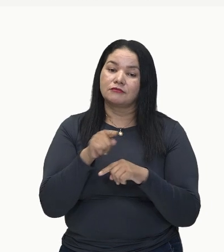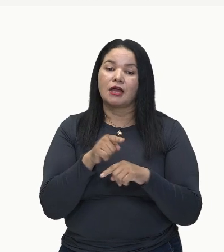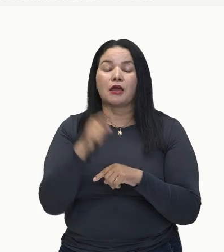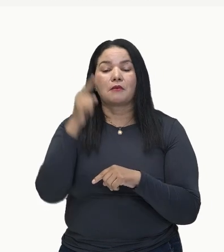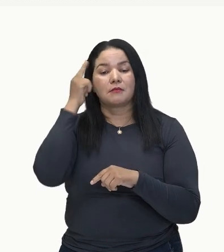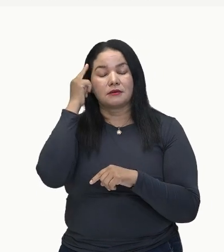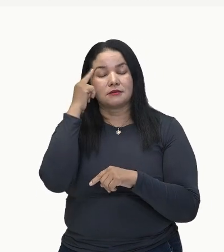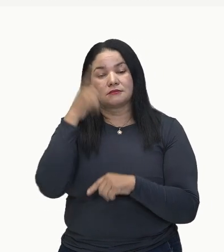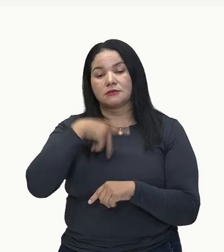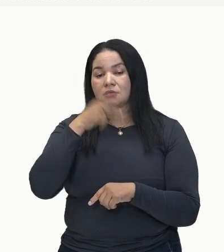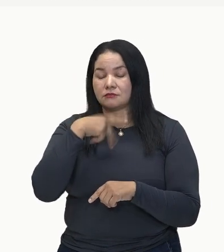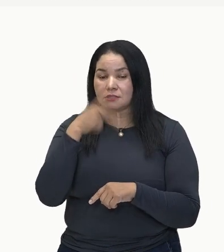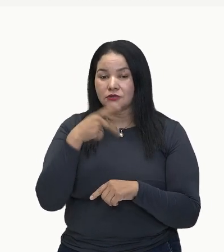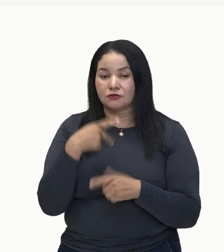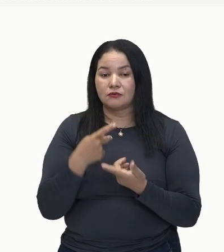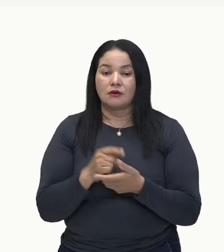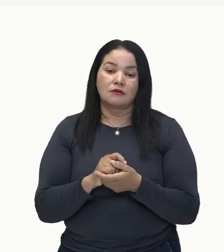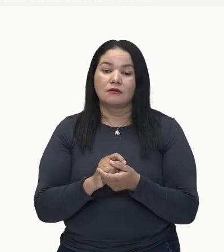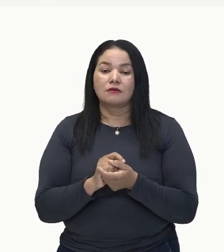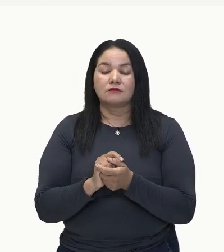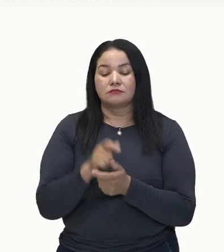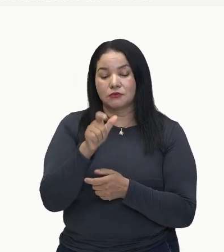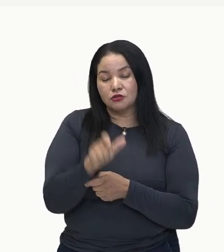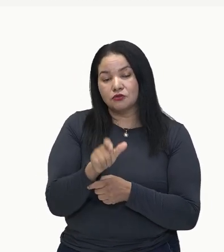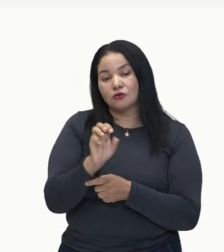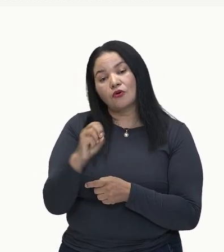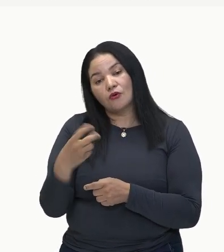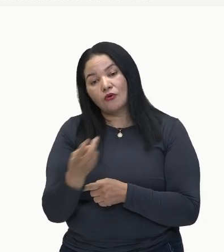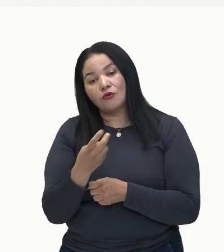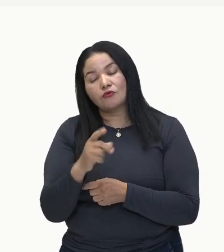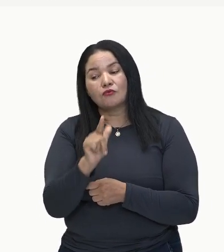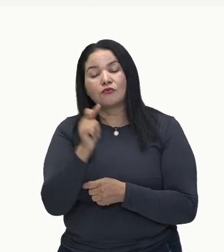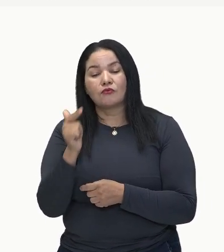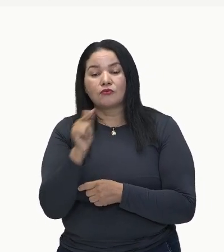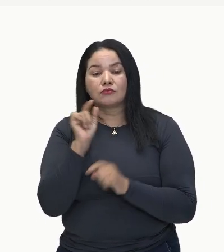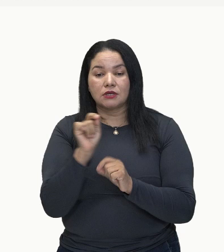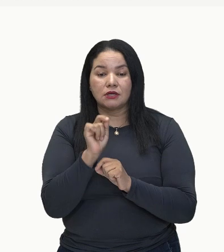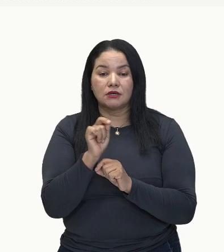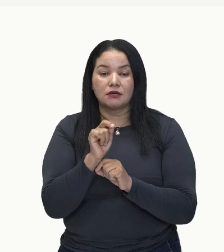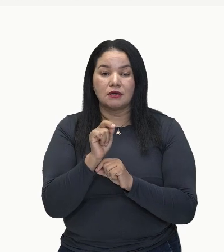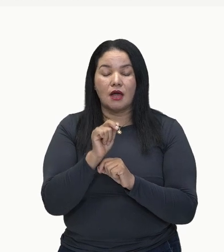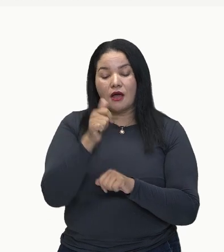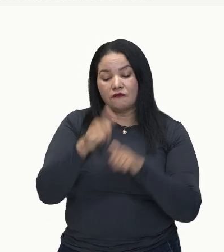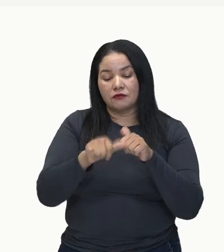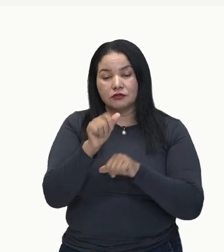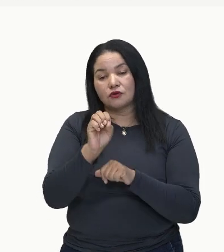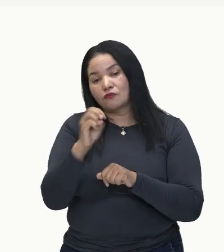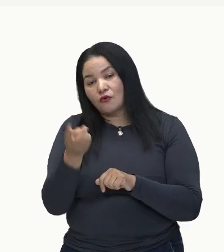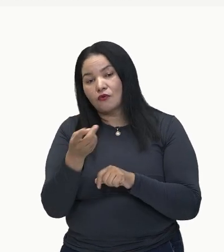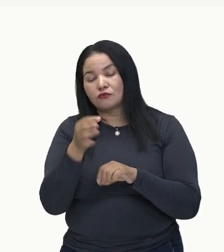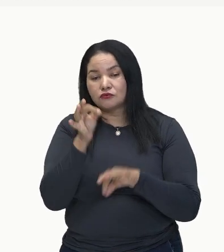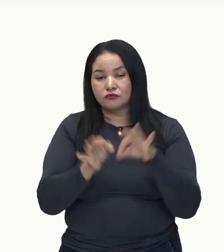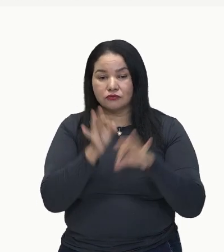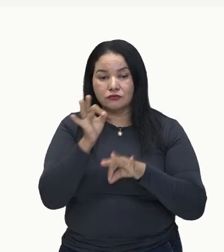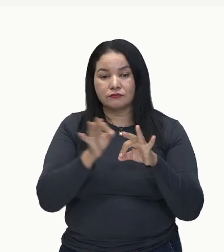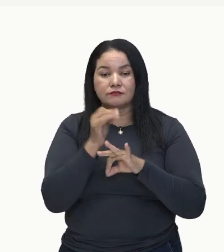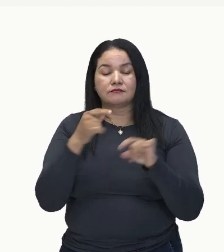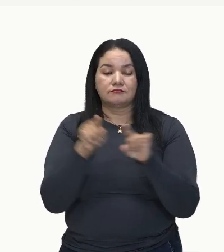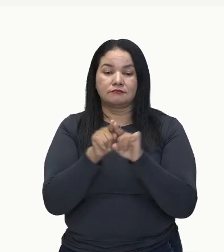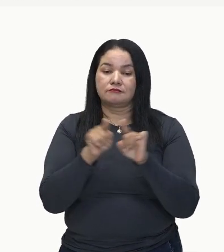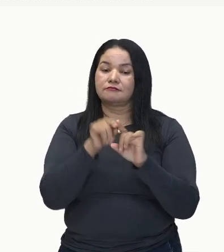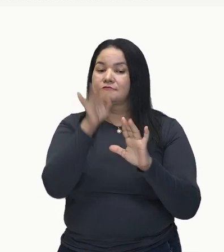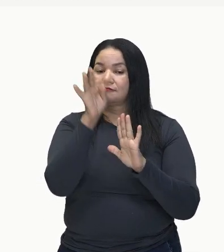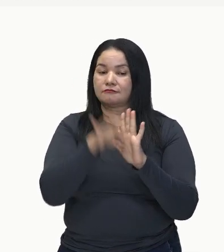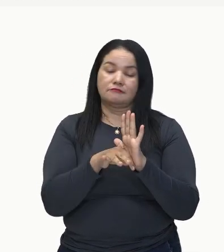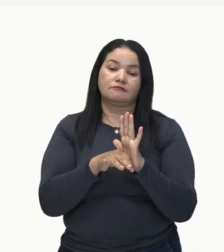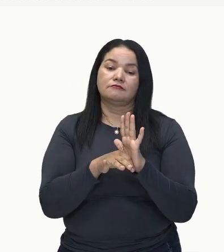em relação a algo ou alguém, uma avaliação, um julgamento, a tese aí, no caso, defendida, refere-se à